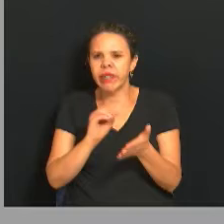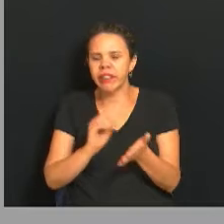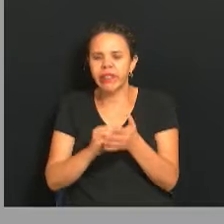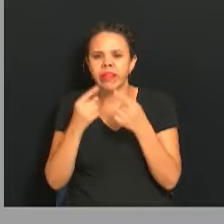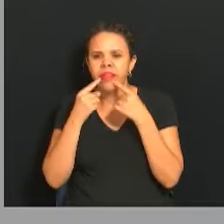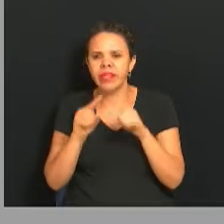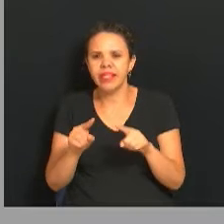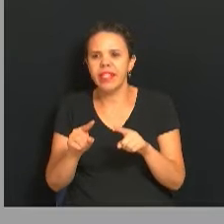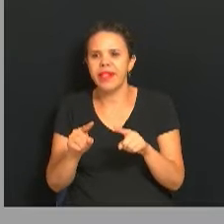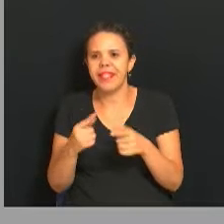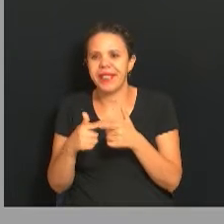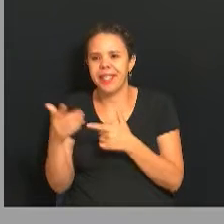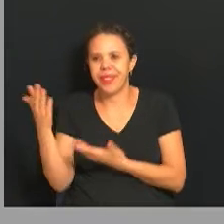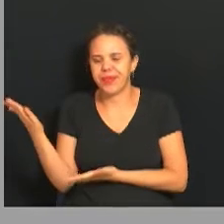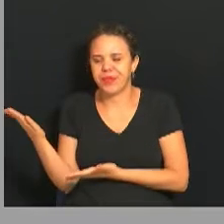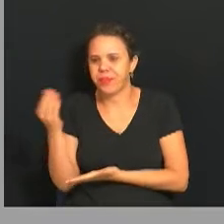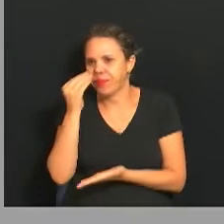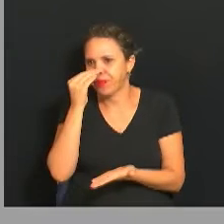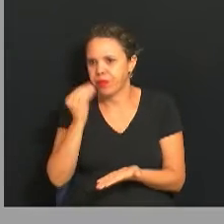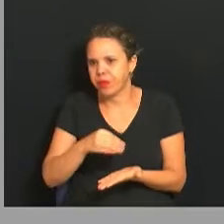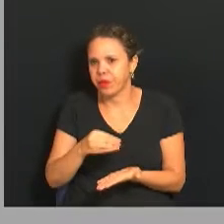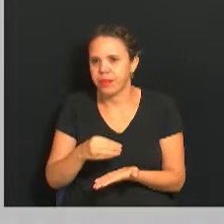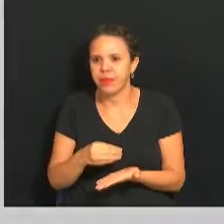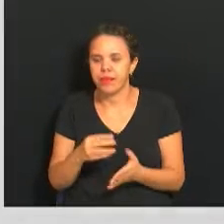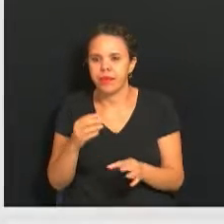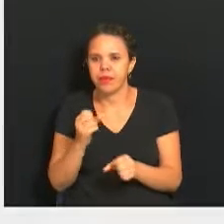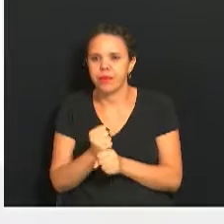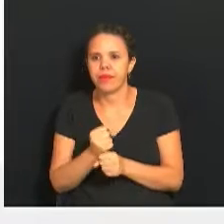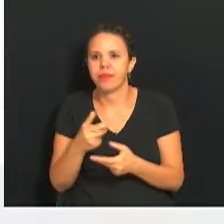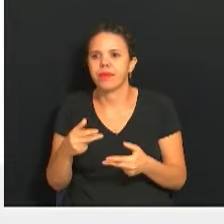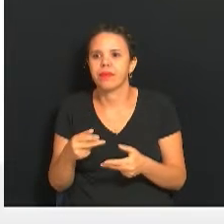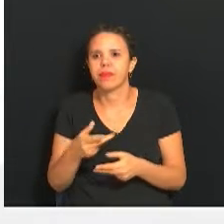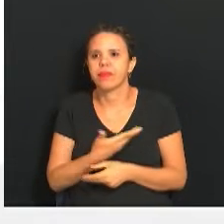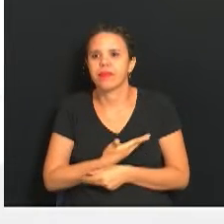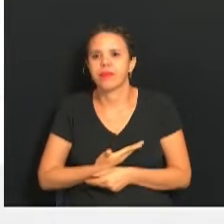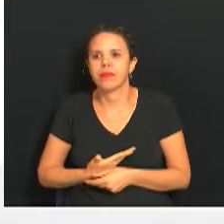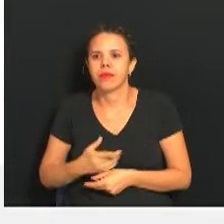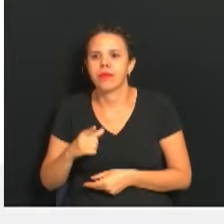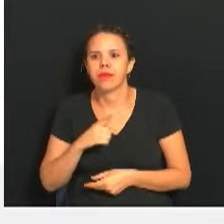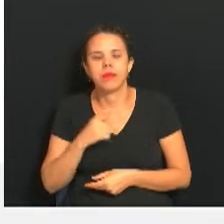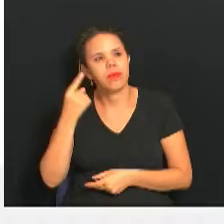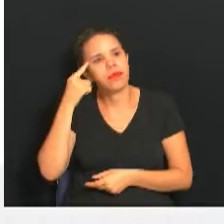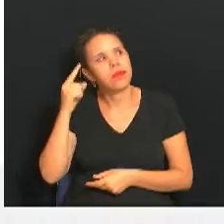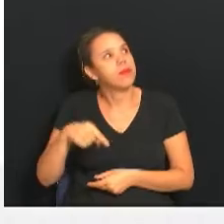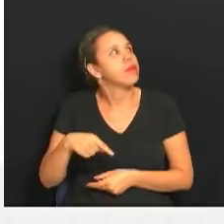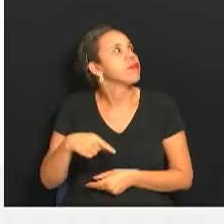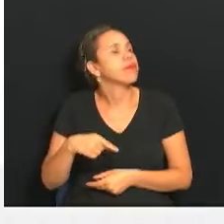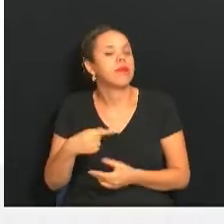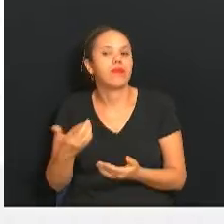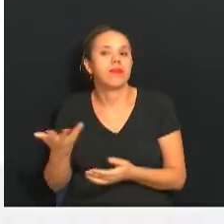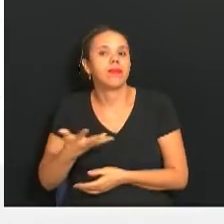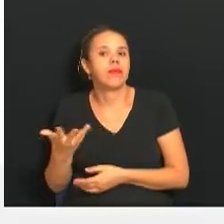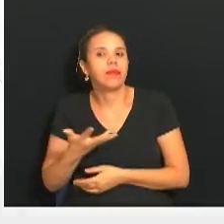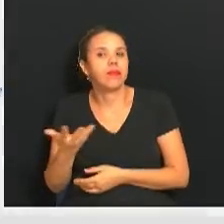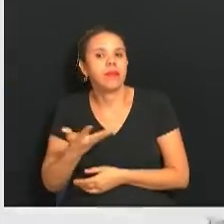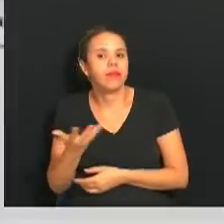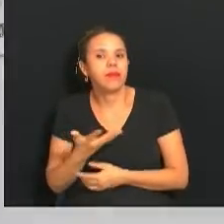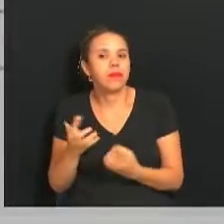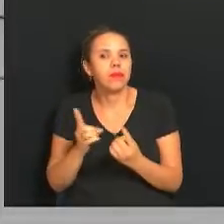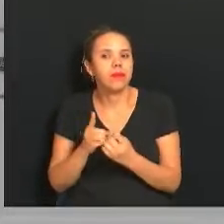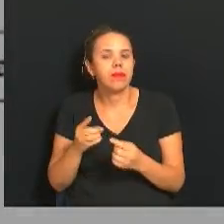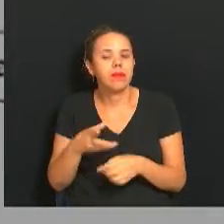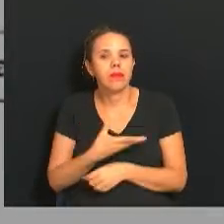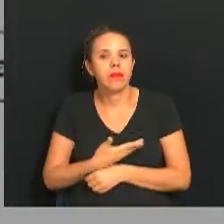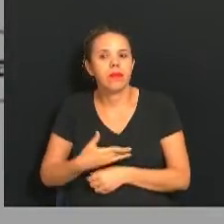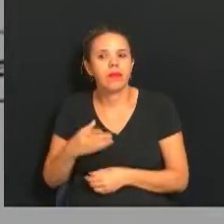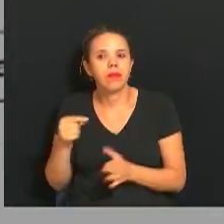reclamação nos casos de omissão na prestação de um serviço público. Tem uma ideia para desburocratizar o serviço público?